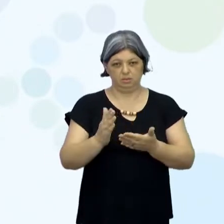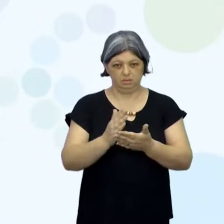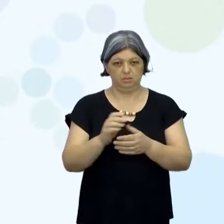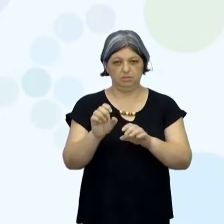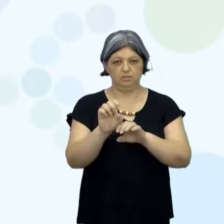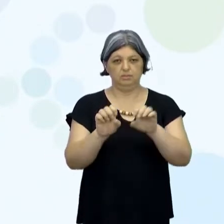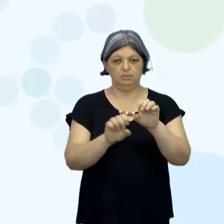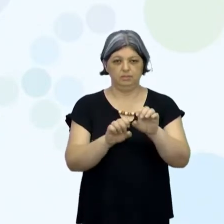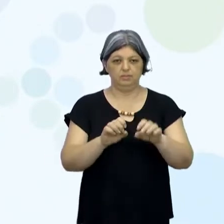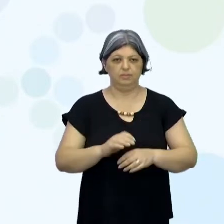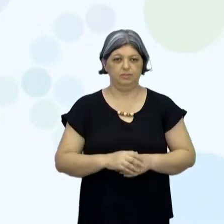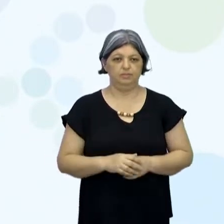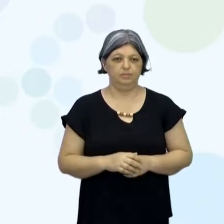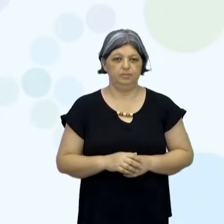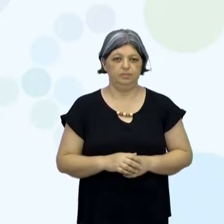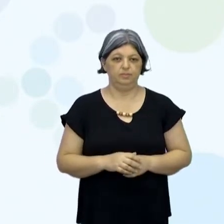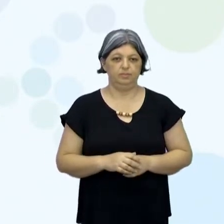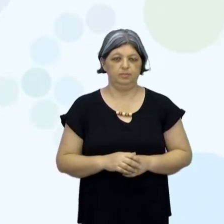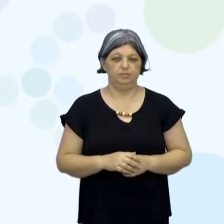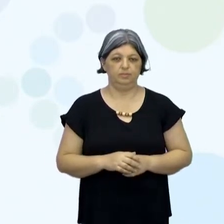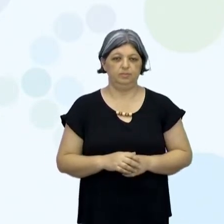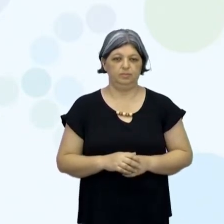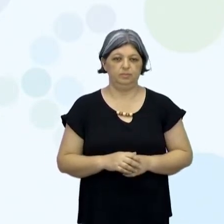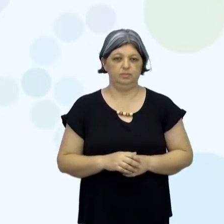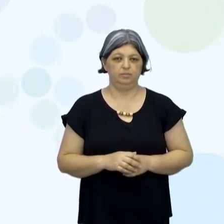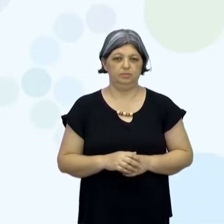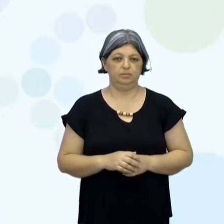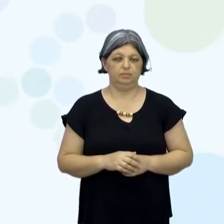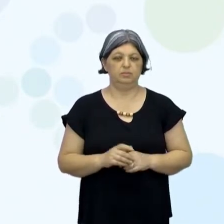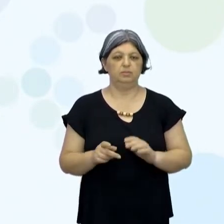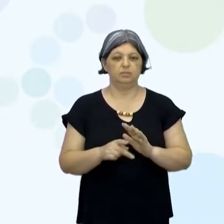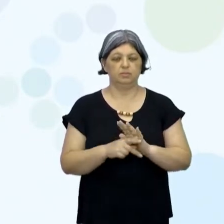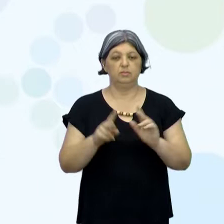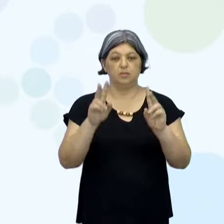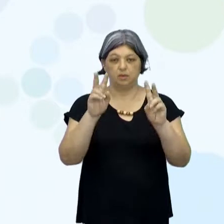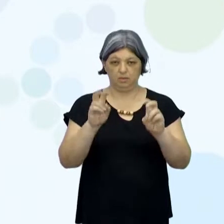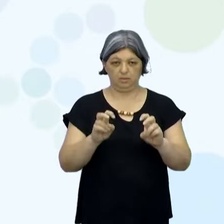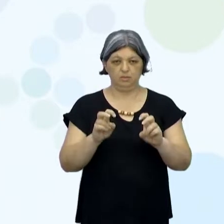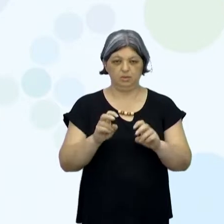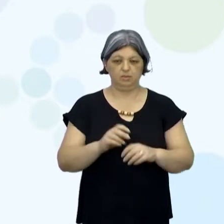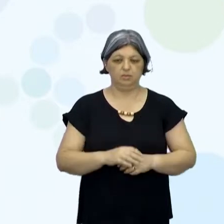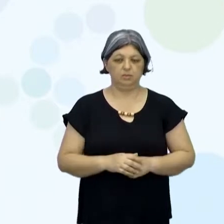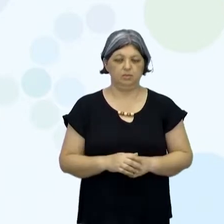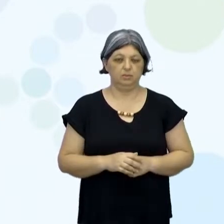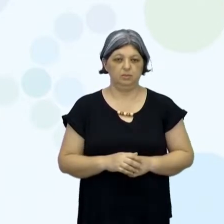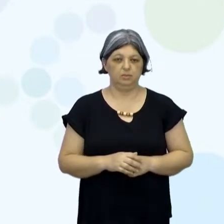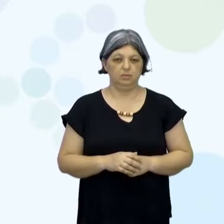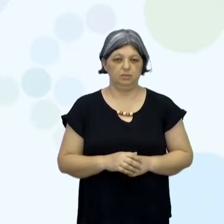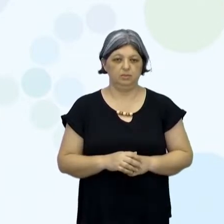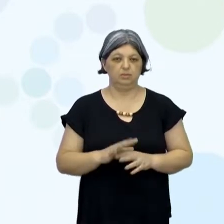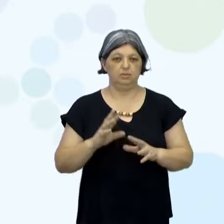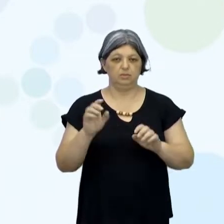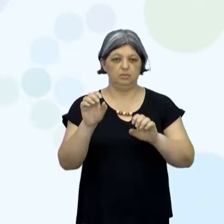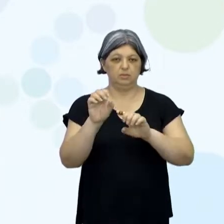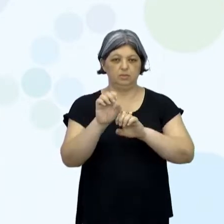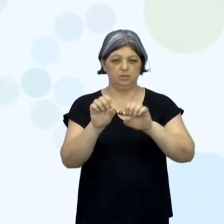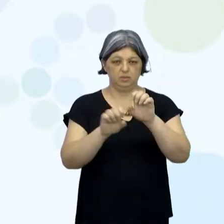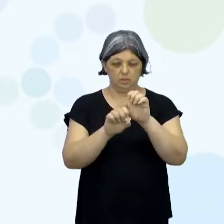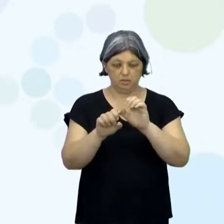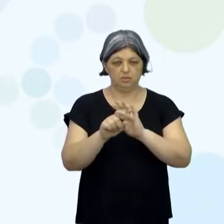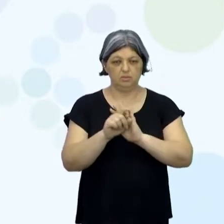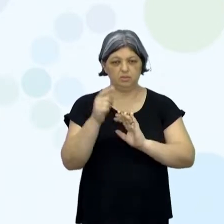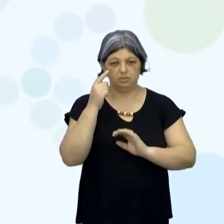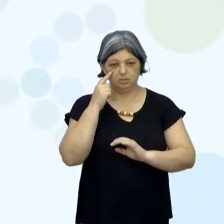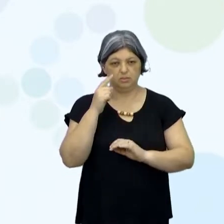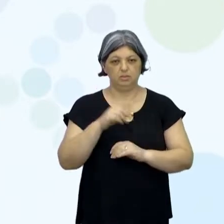eixos estruturantes, né, cuja a temática maior aí de todos esses eixos estruturantes está aí